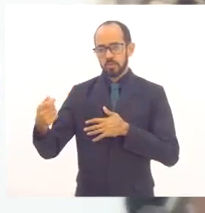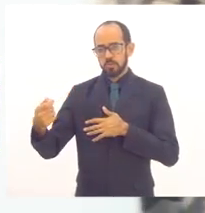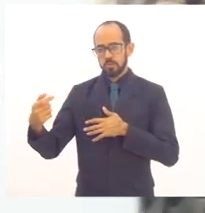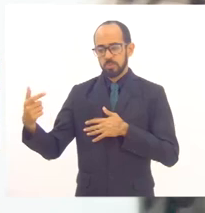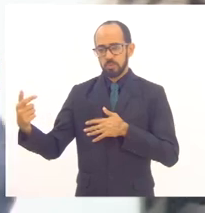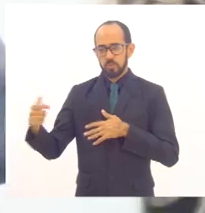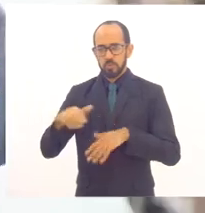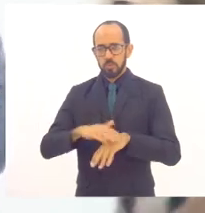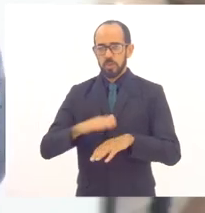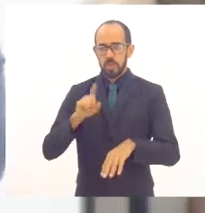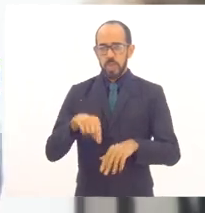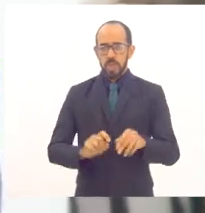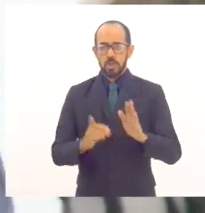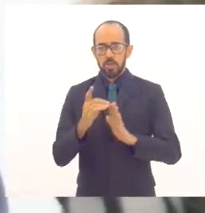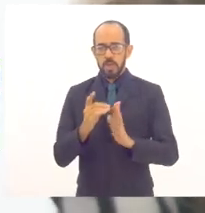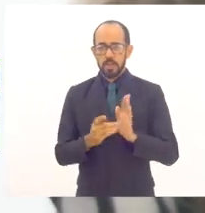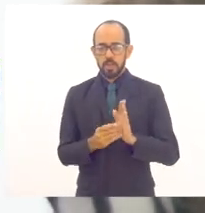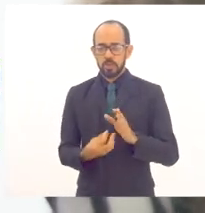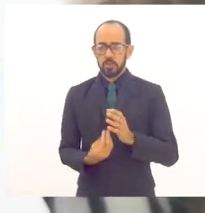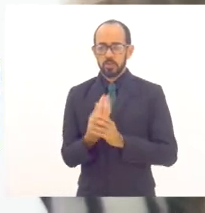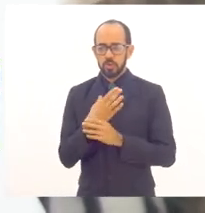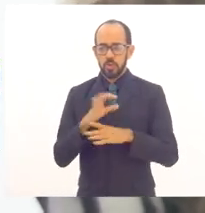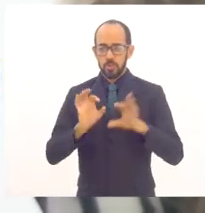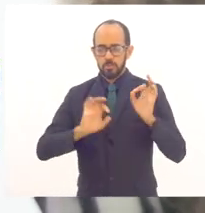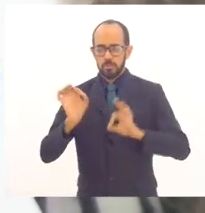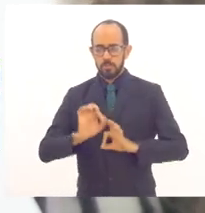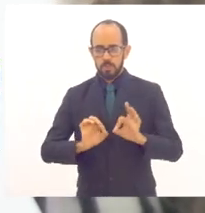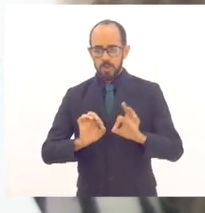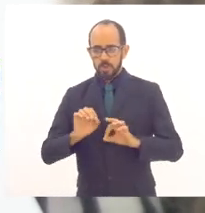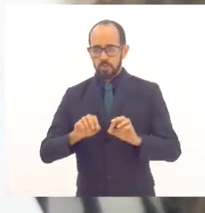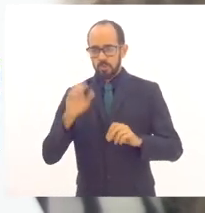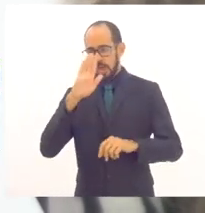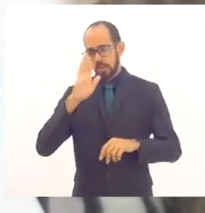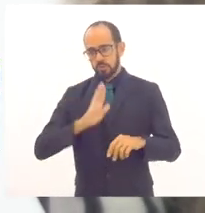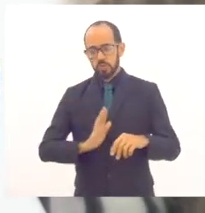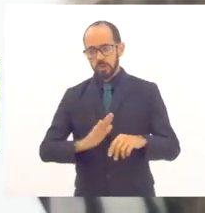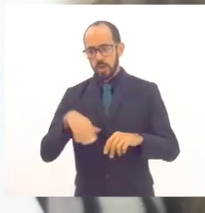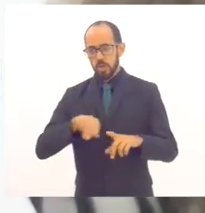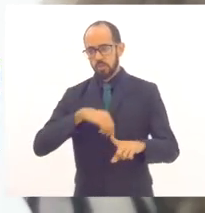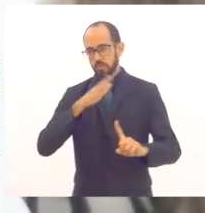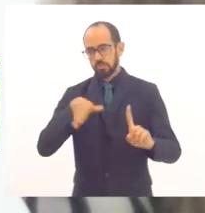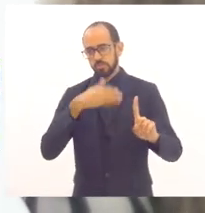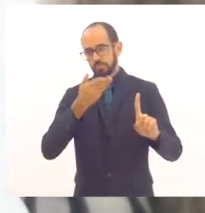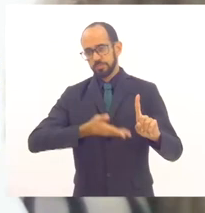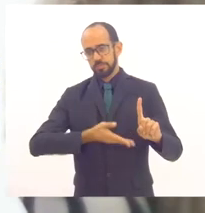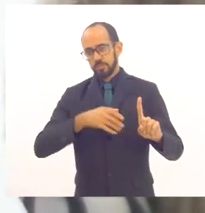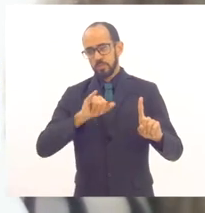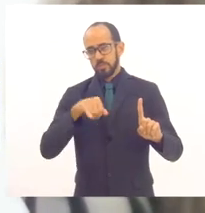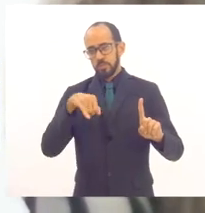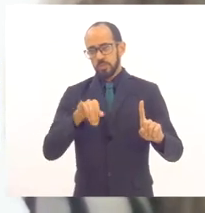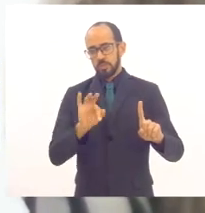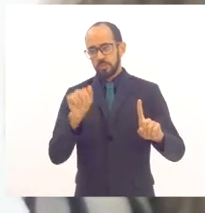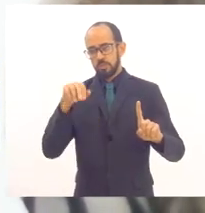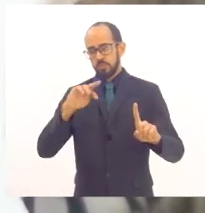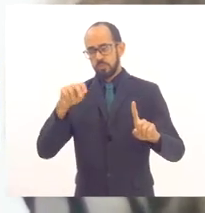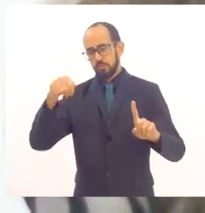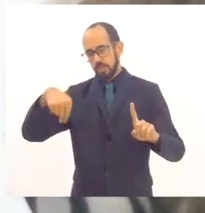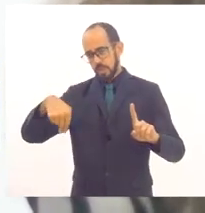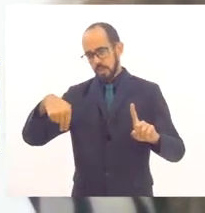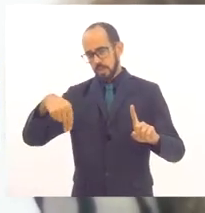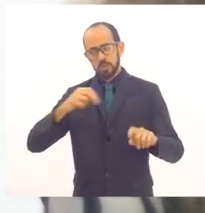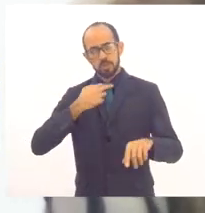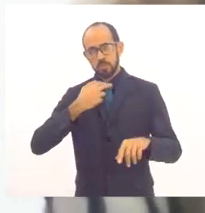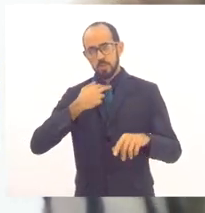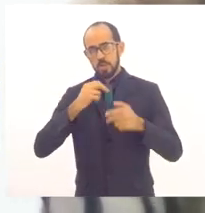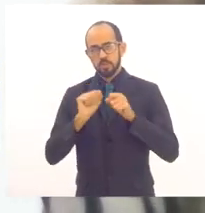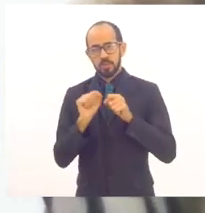3551-2000, que é o decreto que criou o Plano Nacional do Patrimônio Imaterial. O INEPAC, o IFAM, não pode fazer nenhuma ação com a